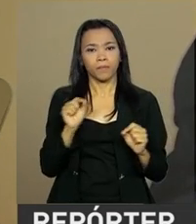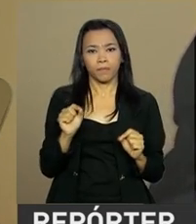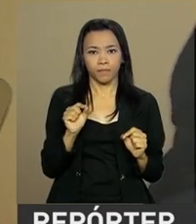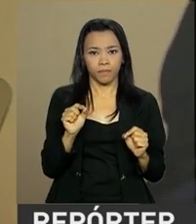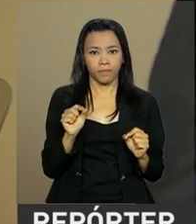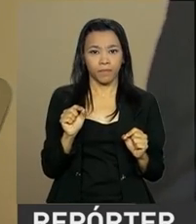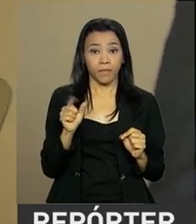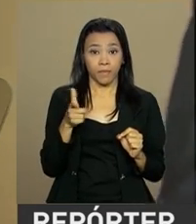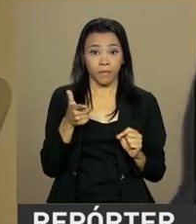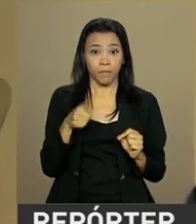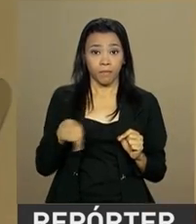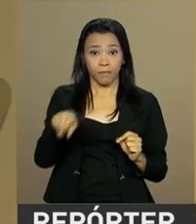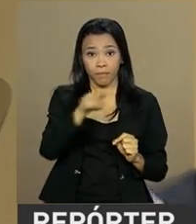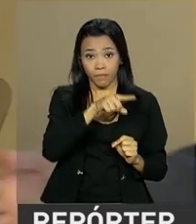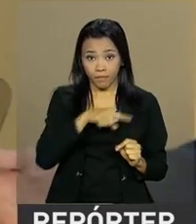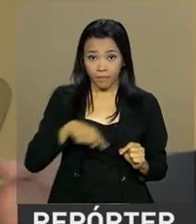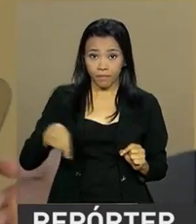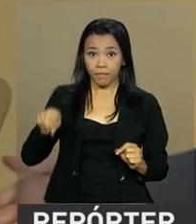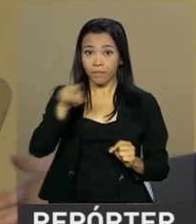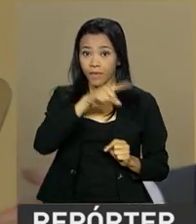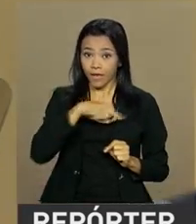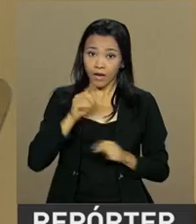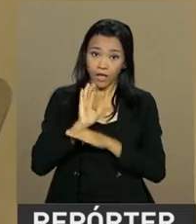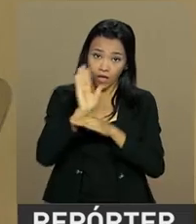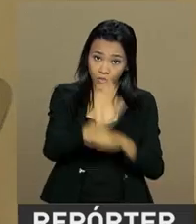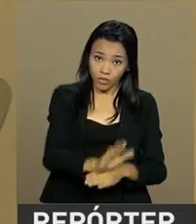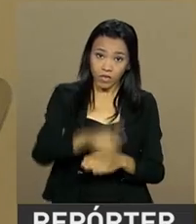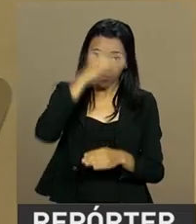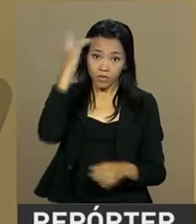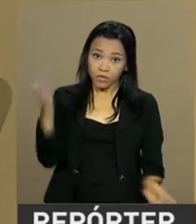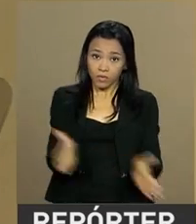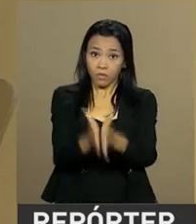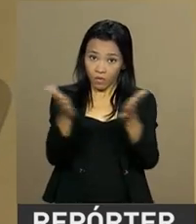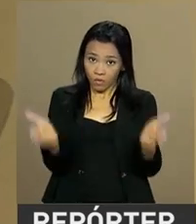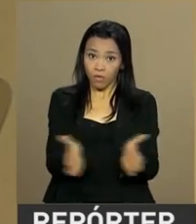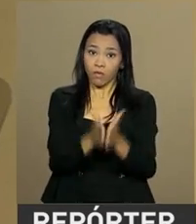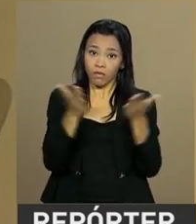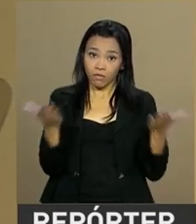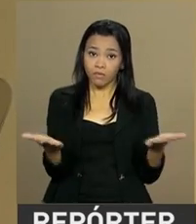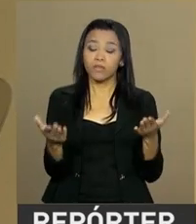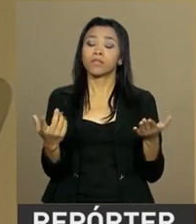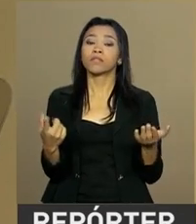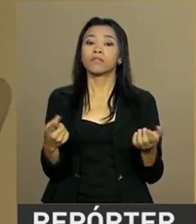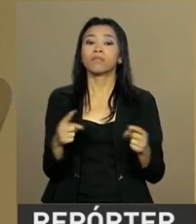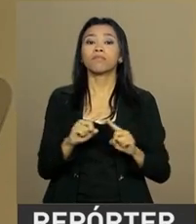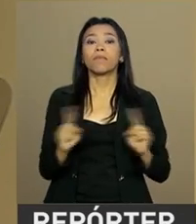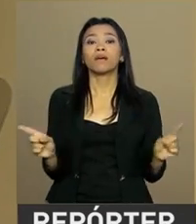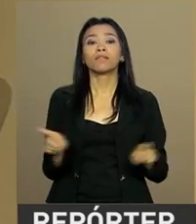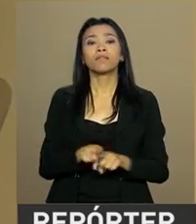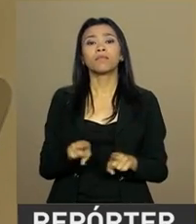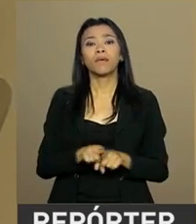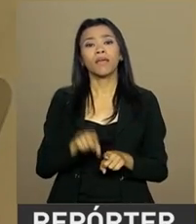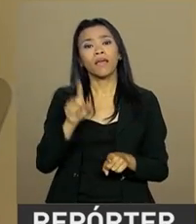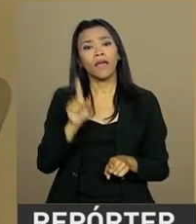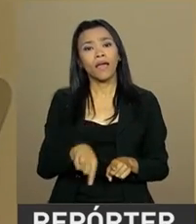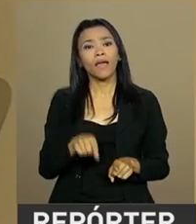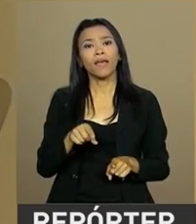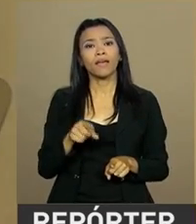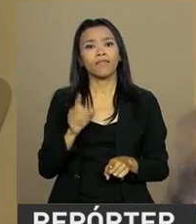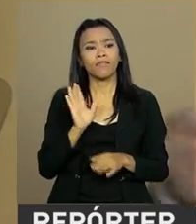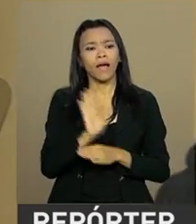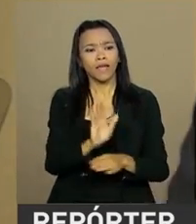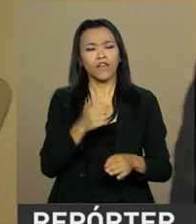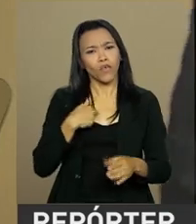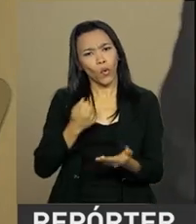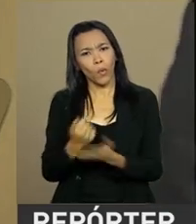voltada para, para os mais pobres, naturalmente, não é? Mas também movimentadora da construção civil, porque eu